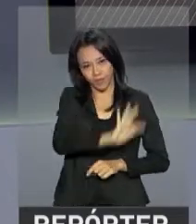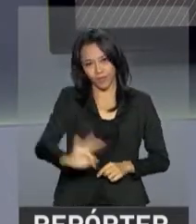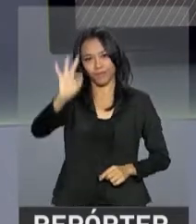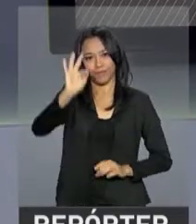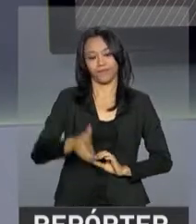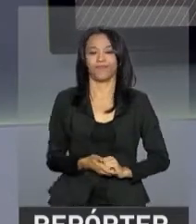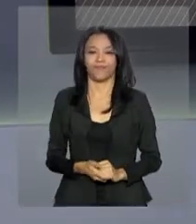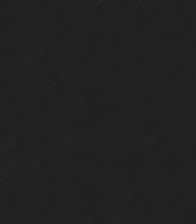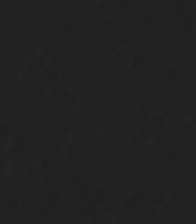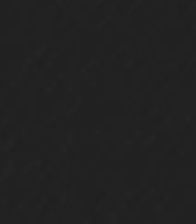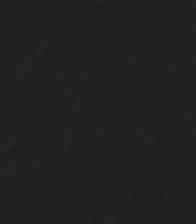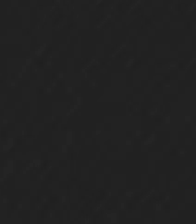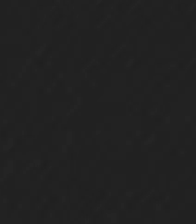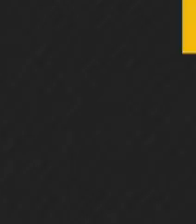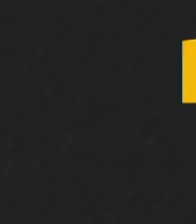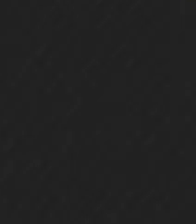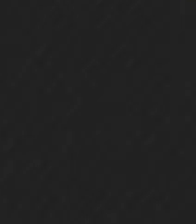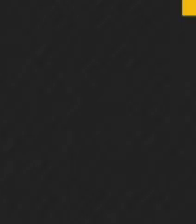federal